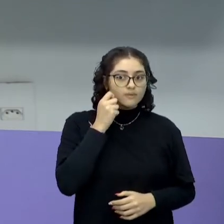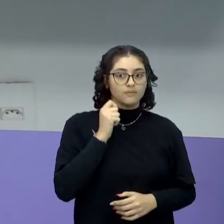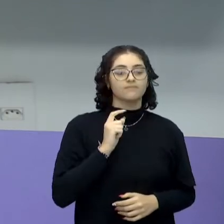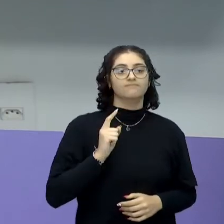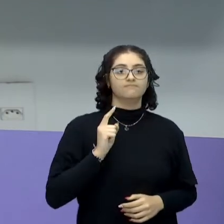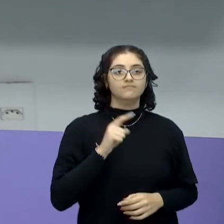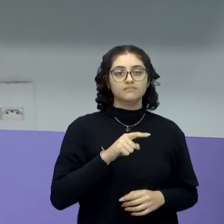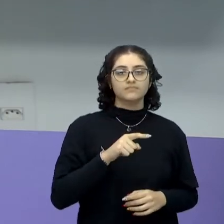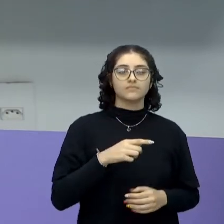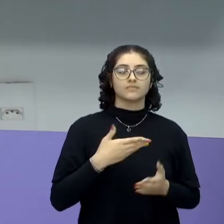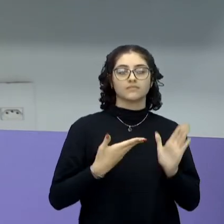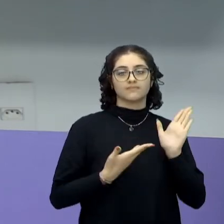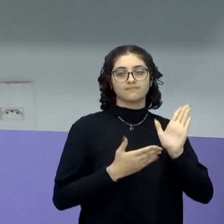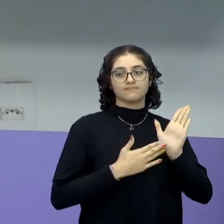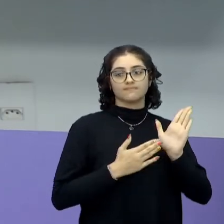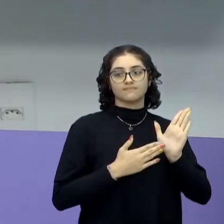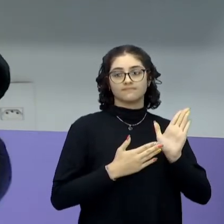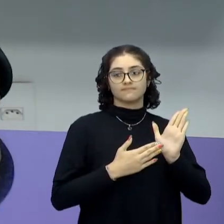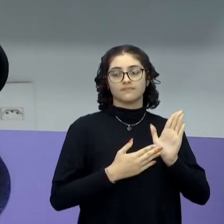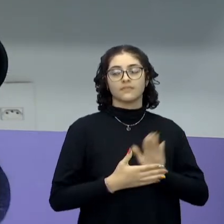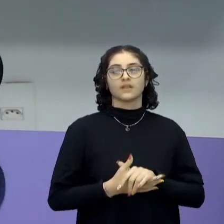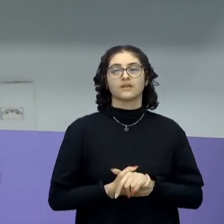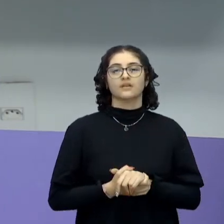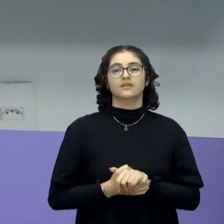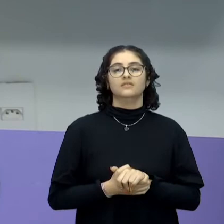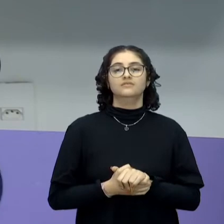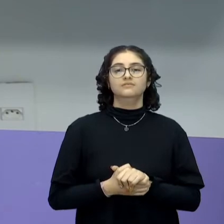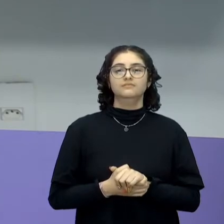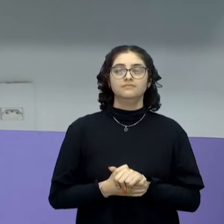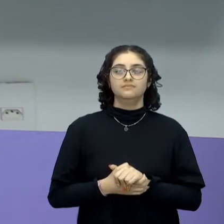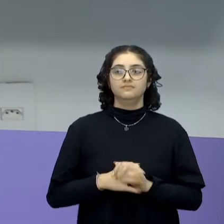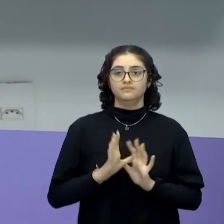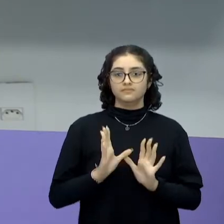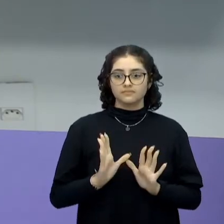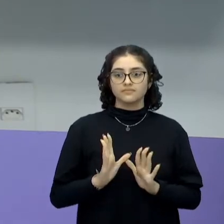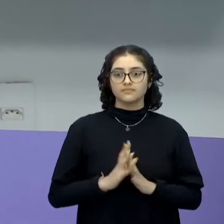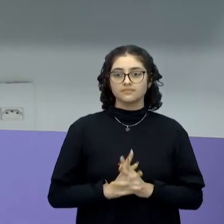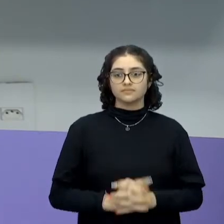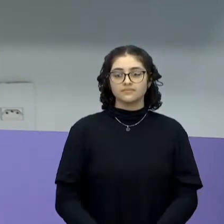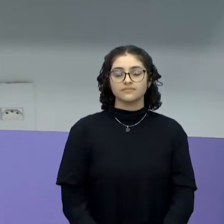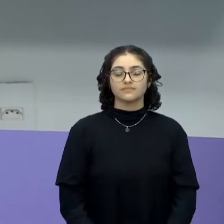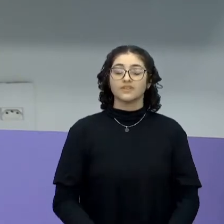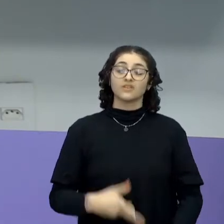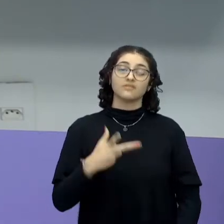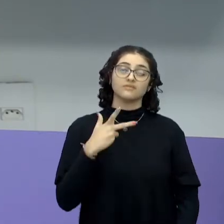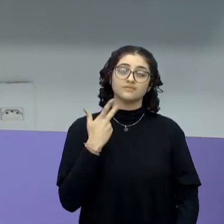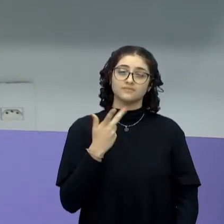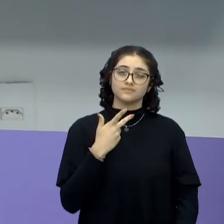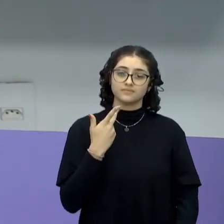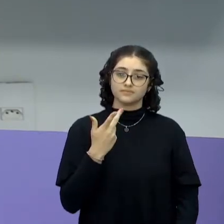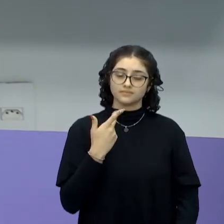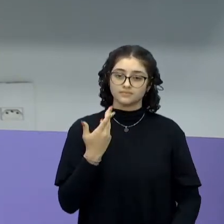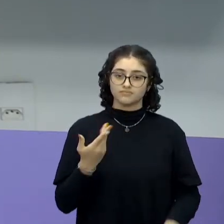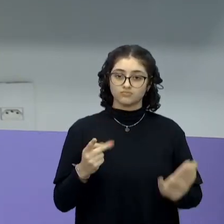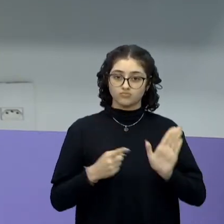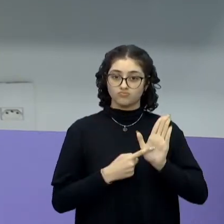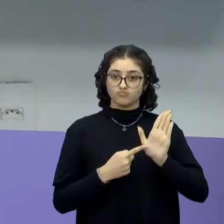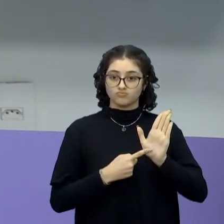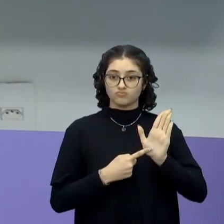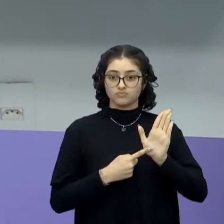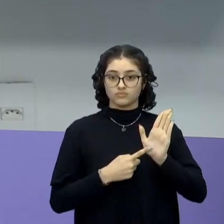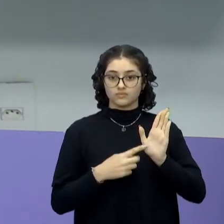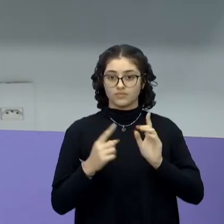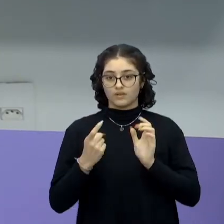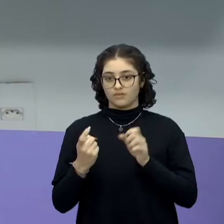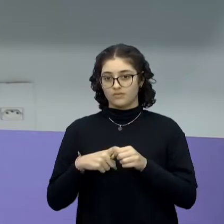declaração lá em 2005. Bom, quando a gente fala, então, nessa declaração, vou